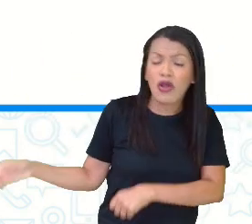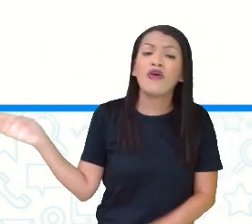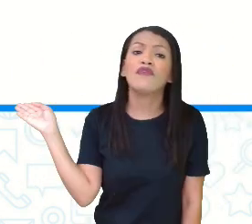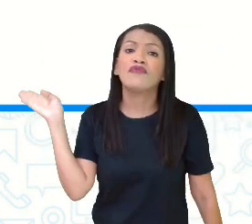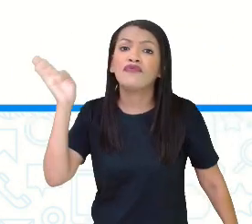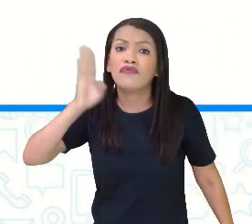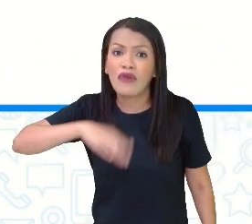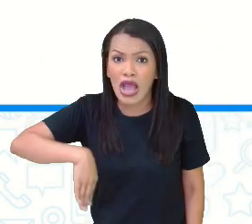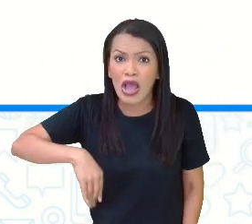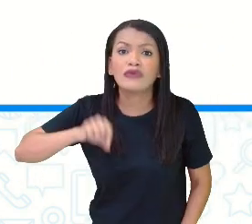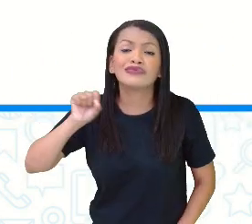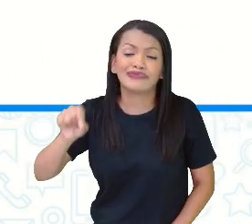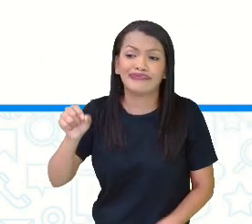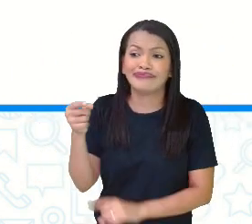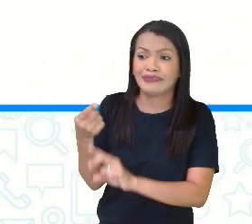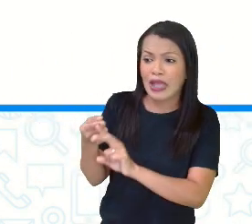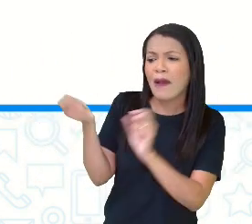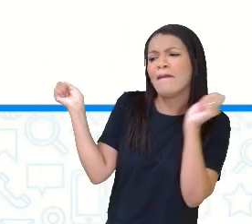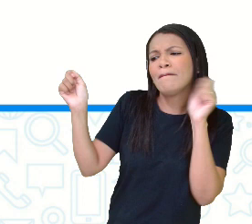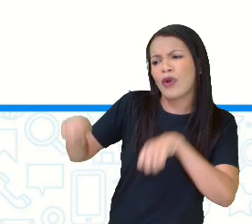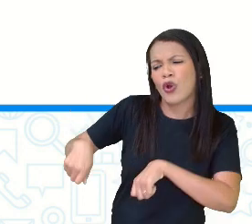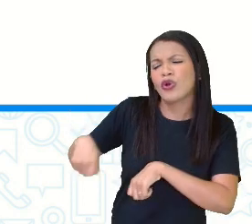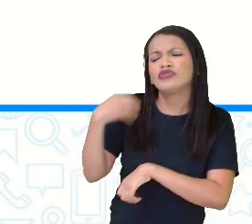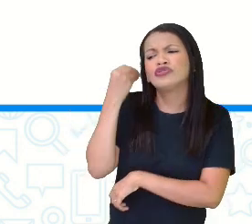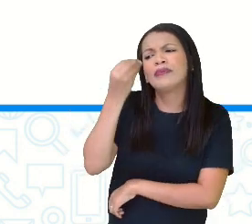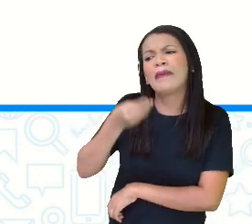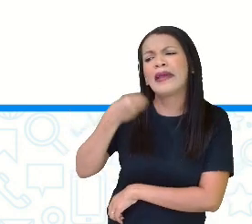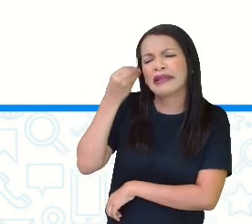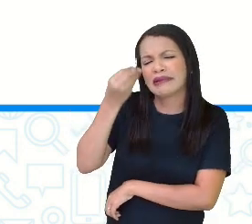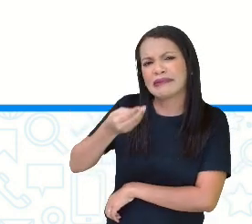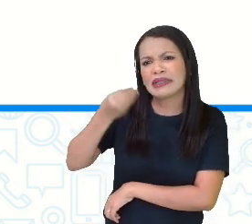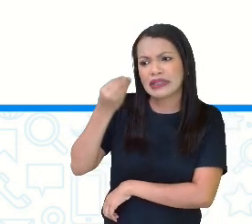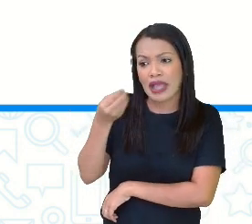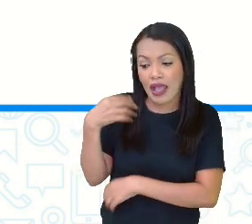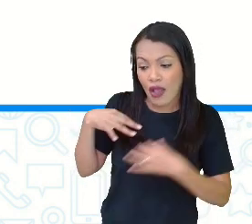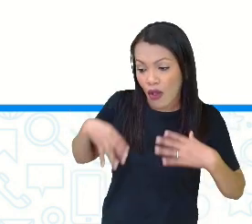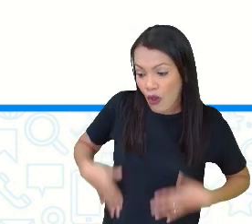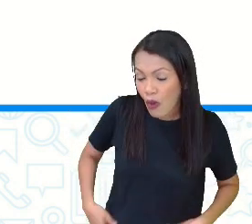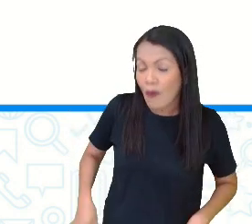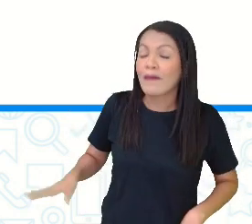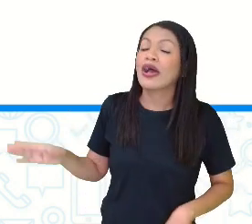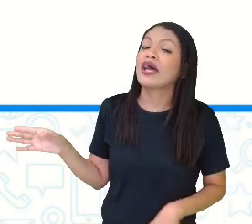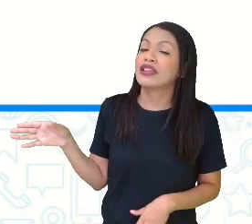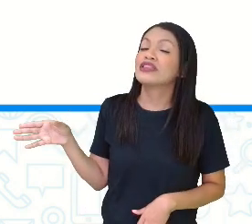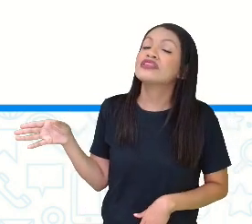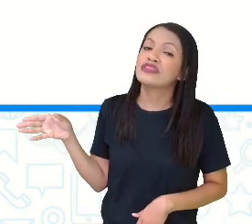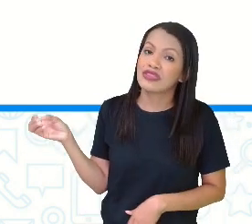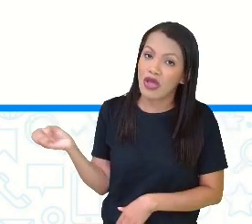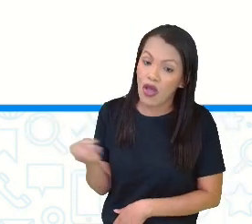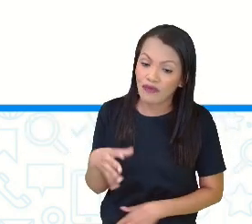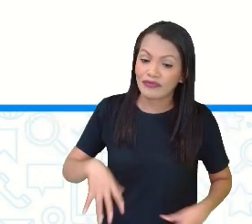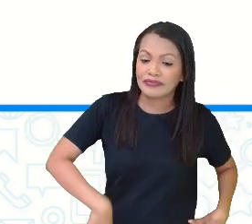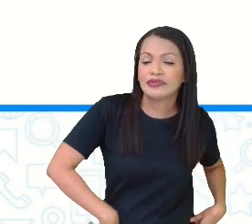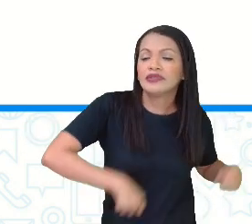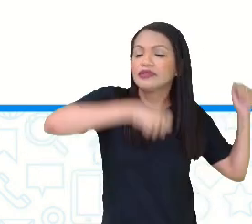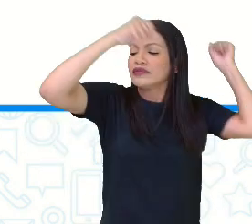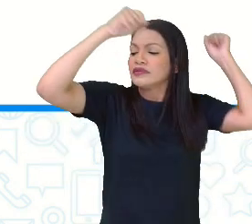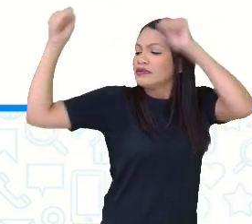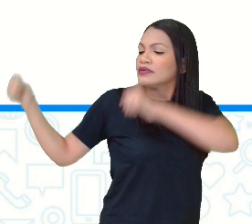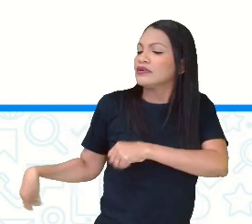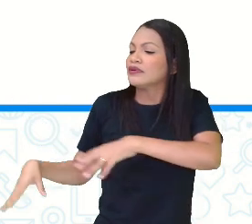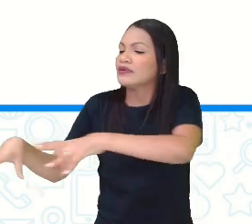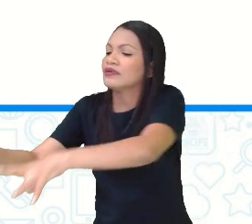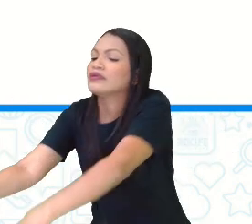tecelões, e assim poderá experimentar a roupa nova na frente do espelho. E o rei tirou a roupa nova que vestia, e os